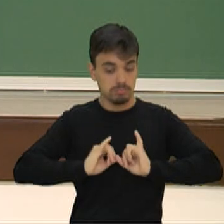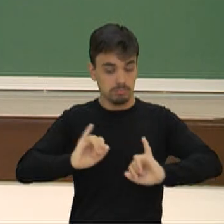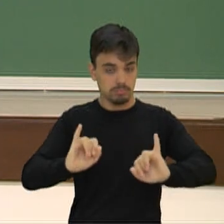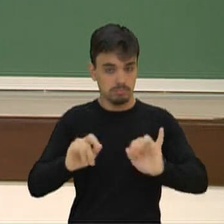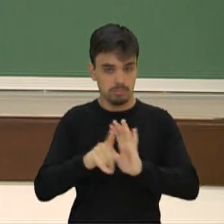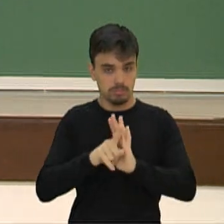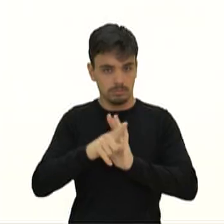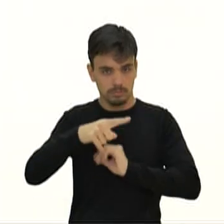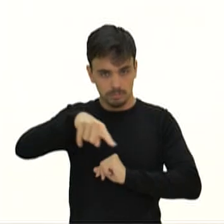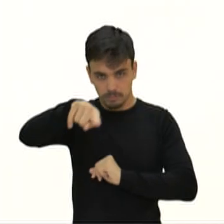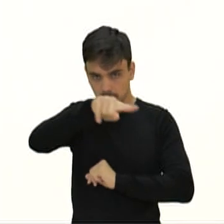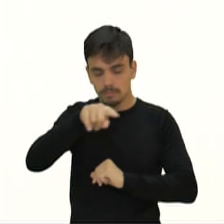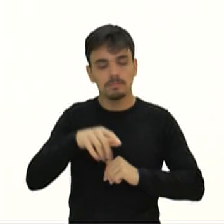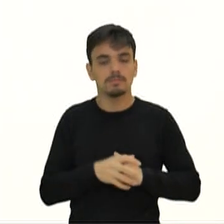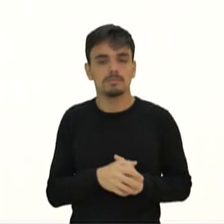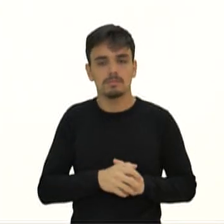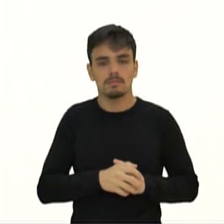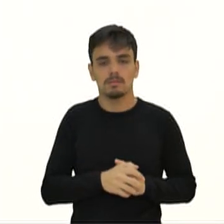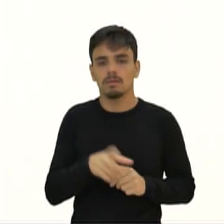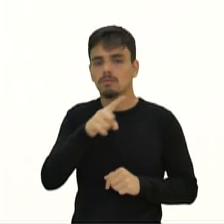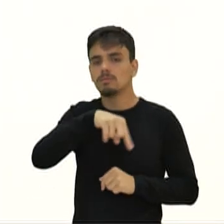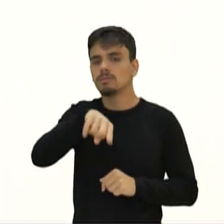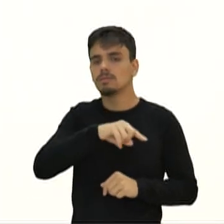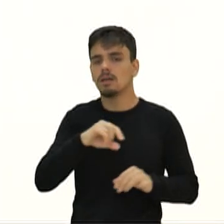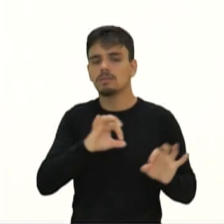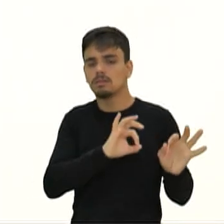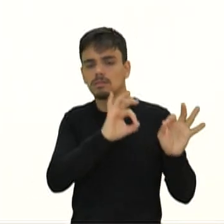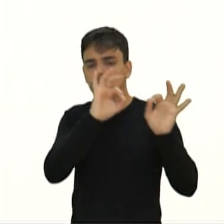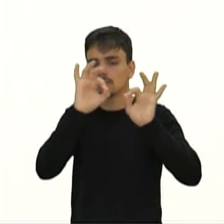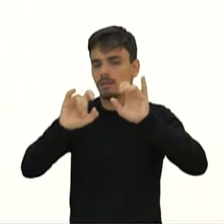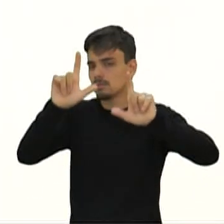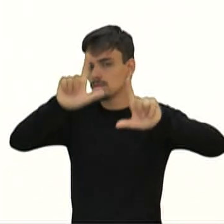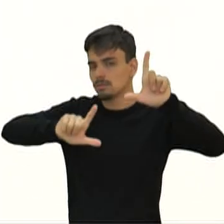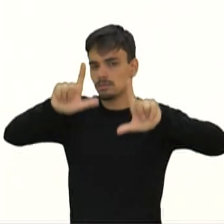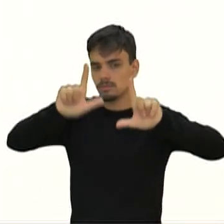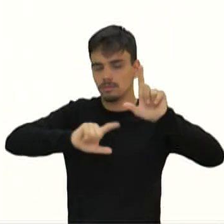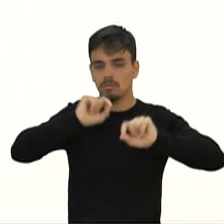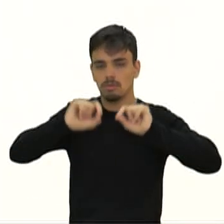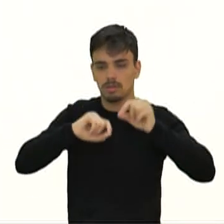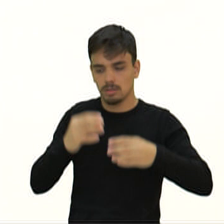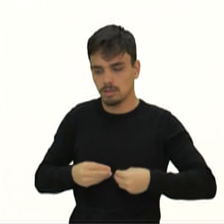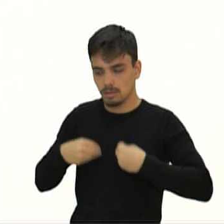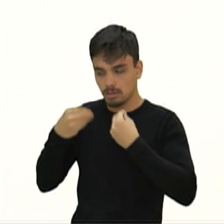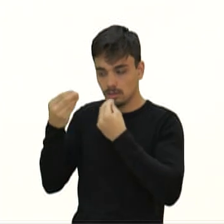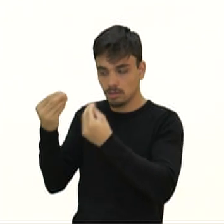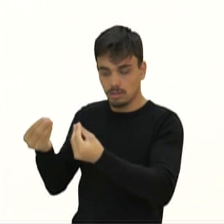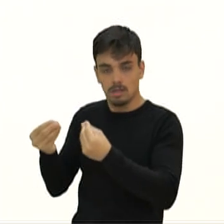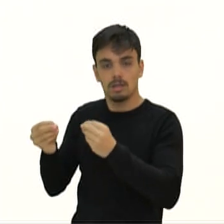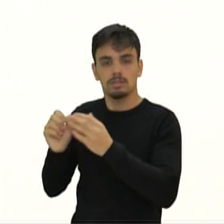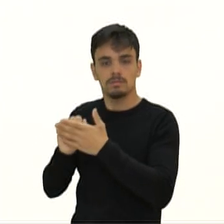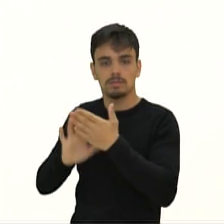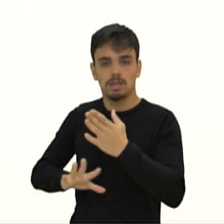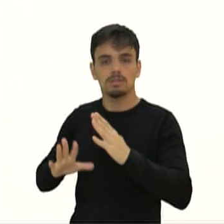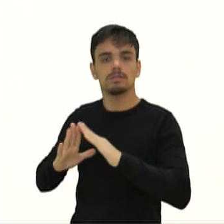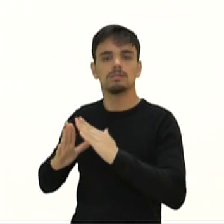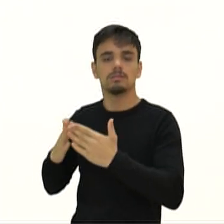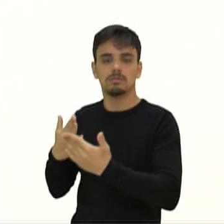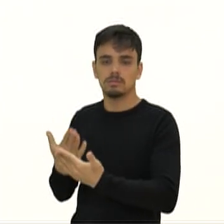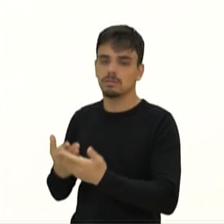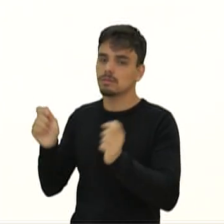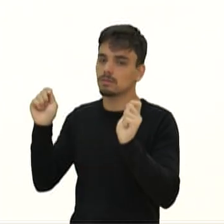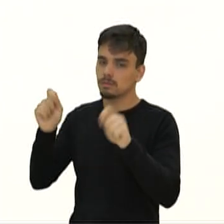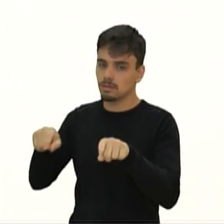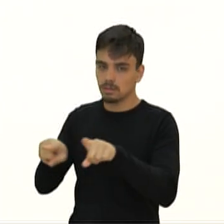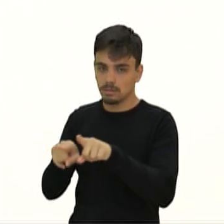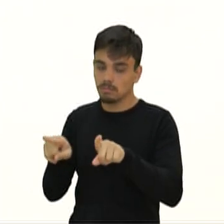aqui na tela. Aos estudantes que estão assistindo às aulas pela televisão, entreguem as suas atividades na escola, como também